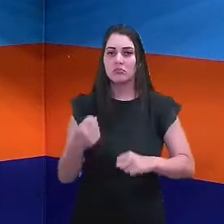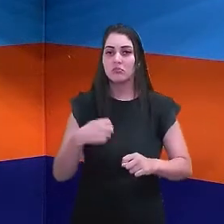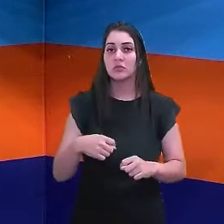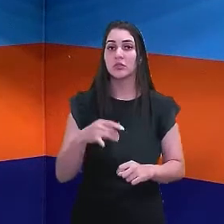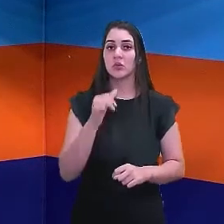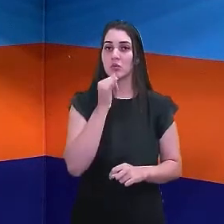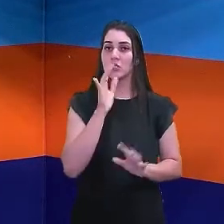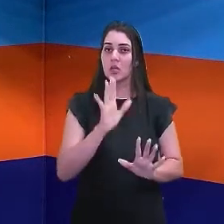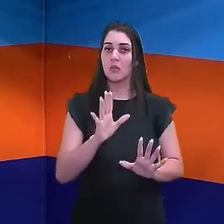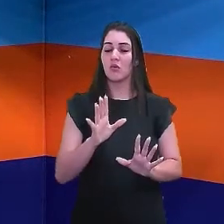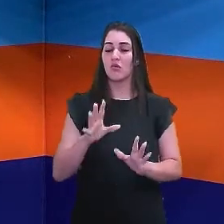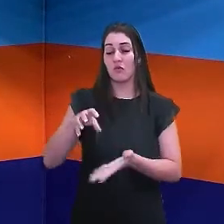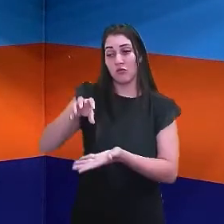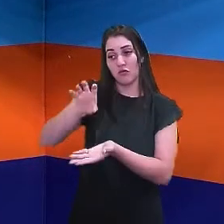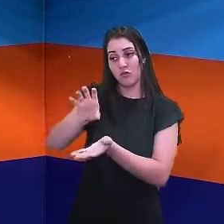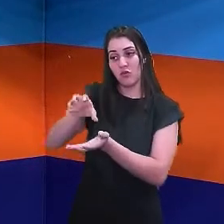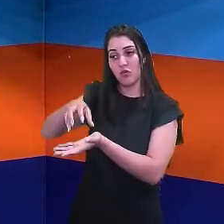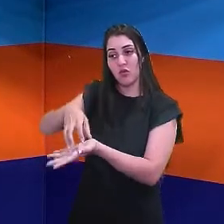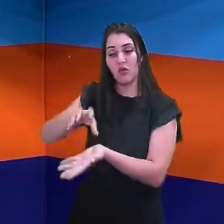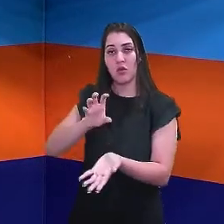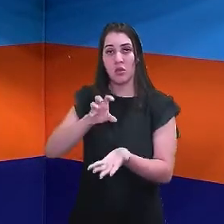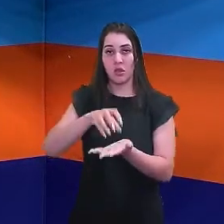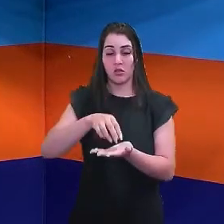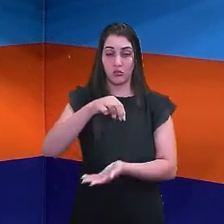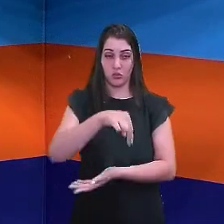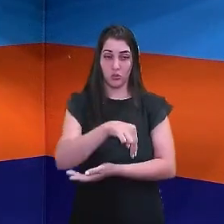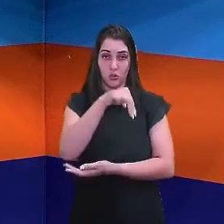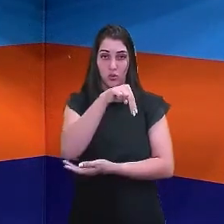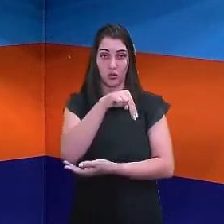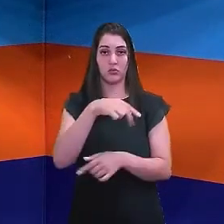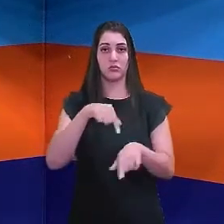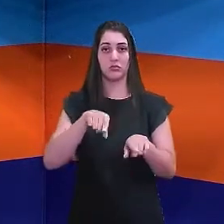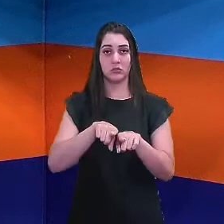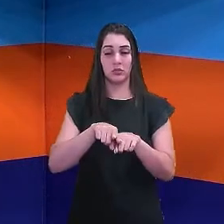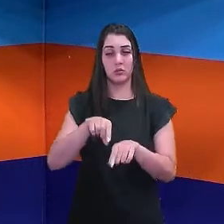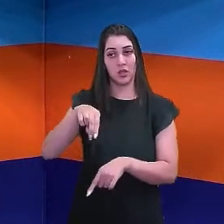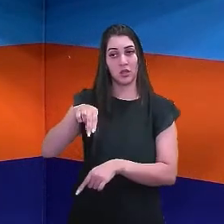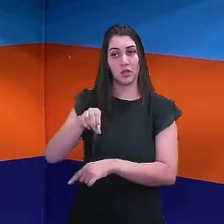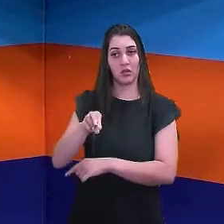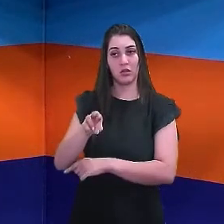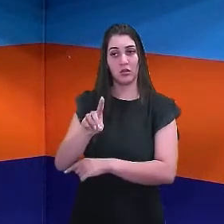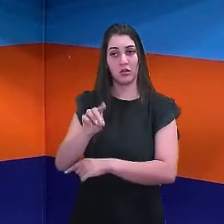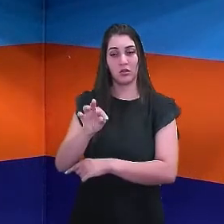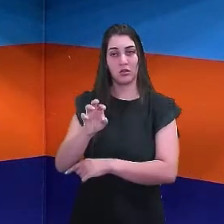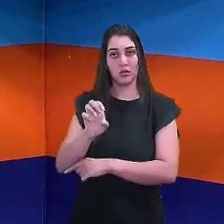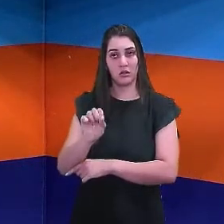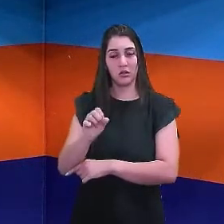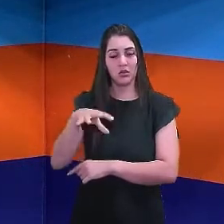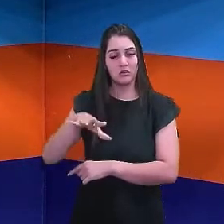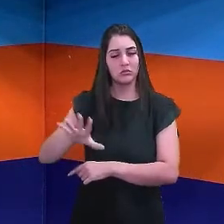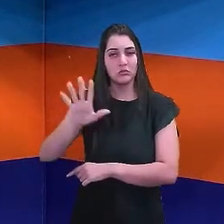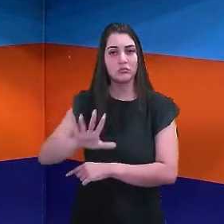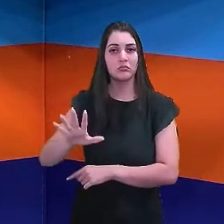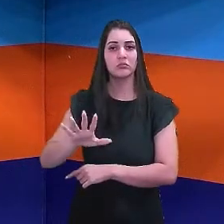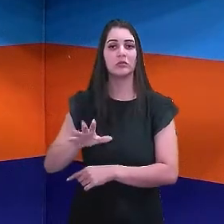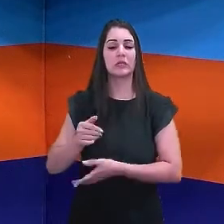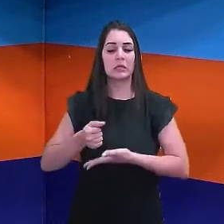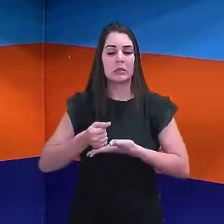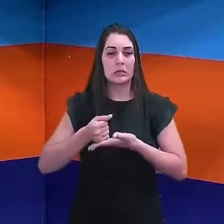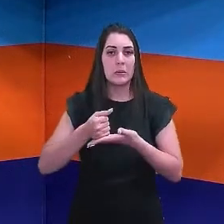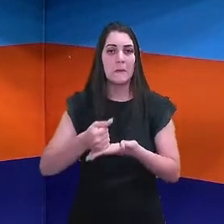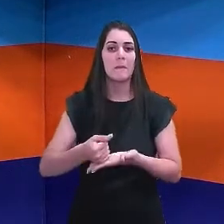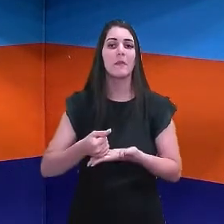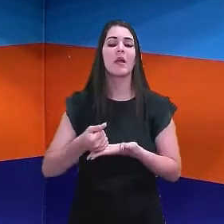norte e do nordeste que sustentaram, que deram base econômica para sustentar a